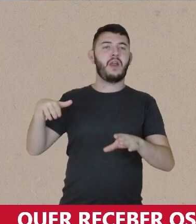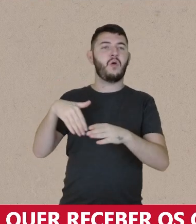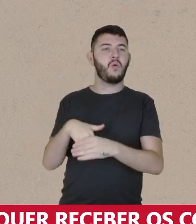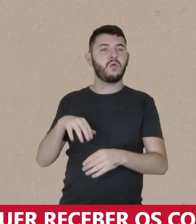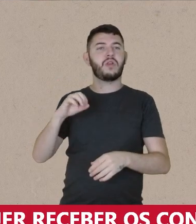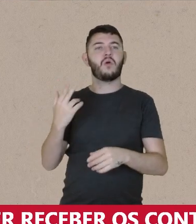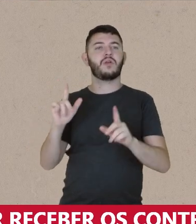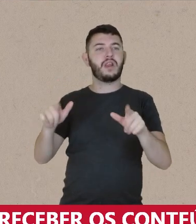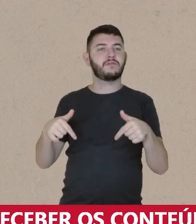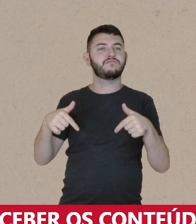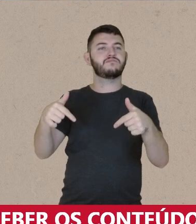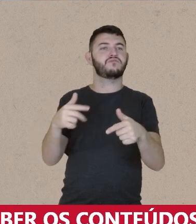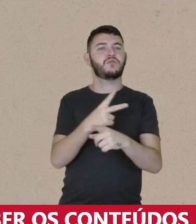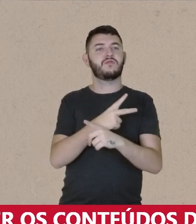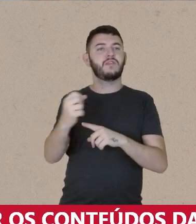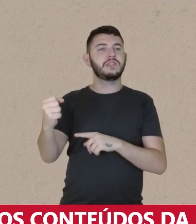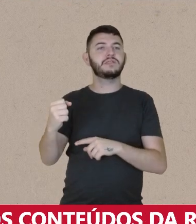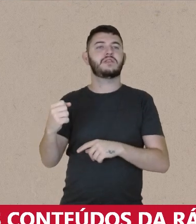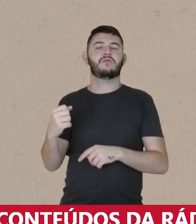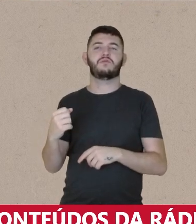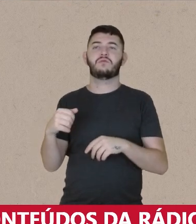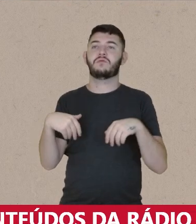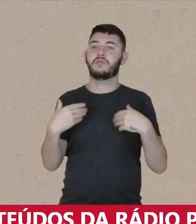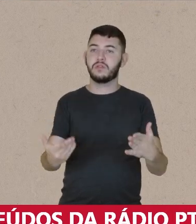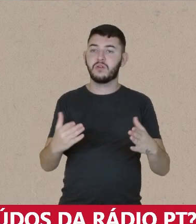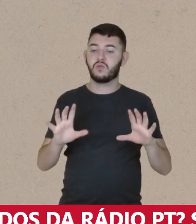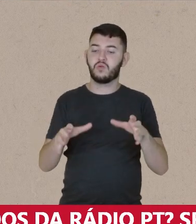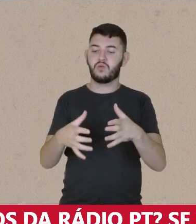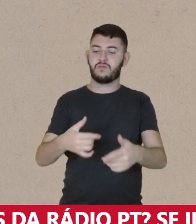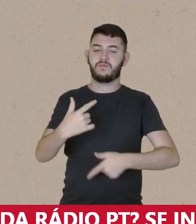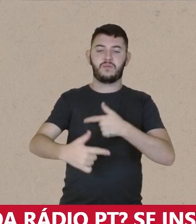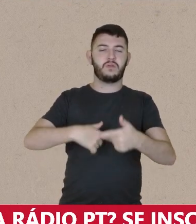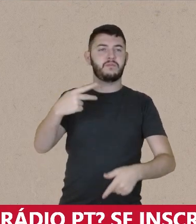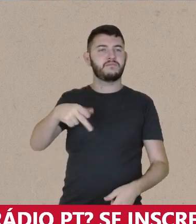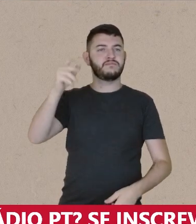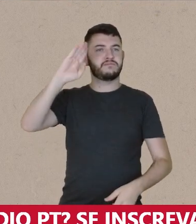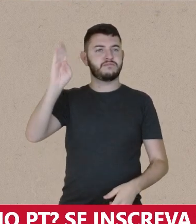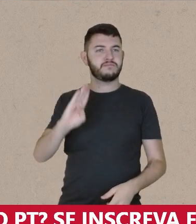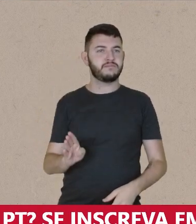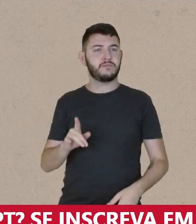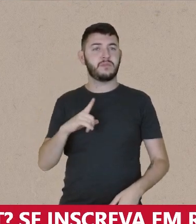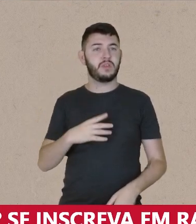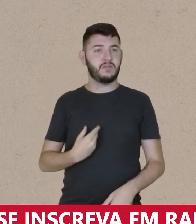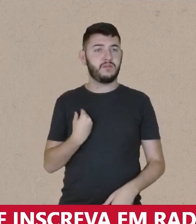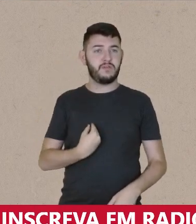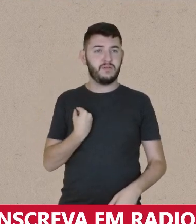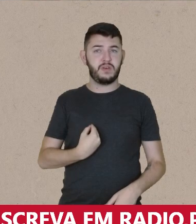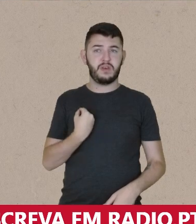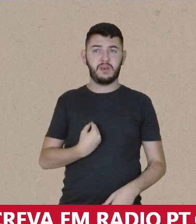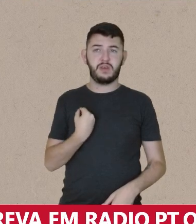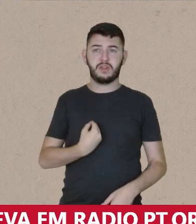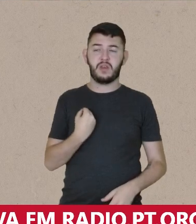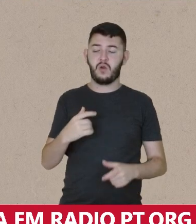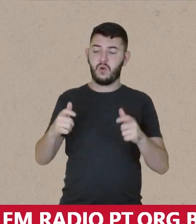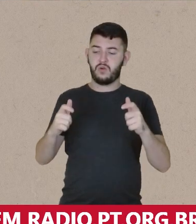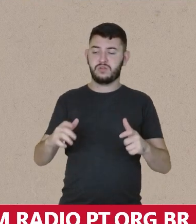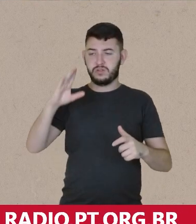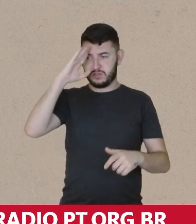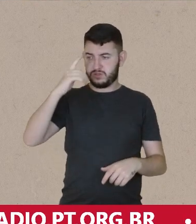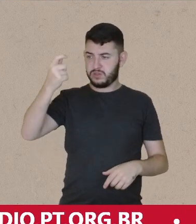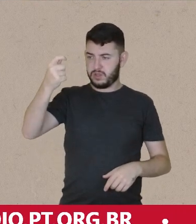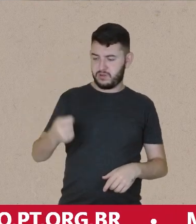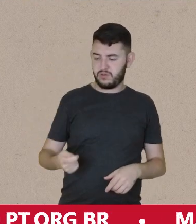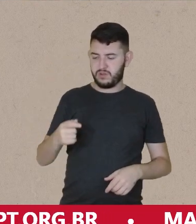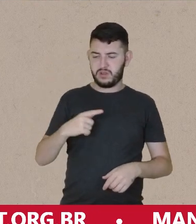E vamos lembrar que a classe trabalhadora brasileira passou a metade da existência dela em ditadura. Várias vezes teve suas